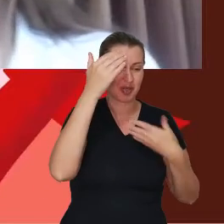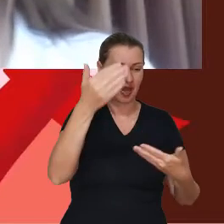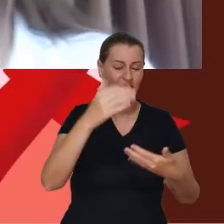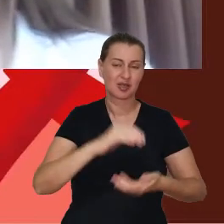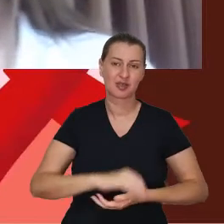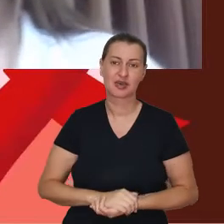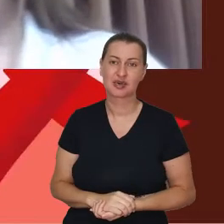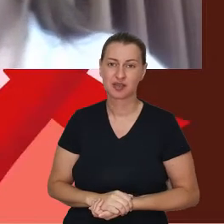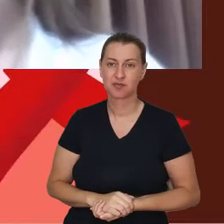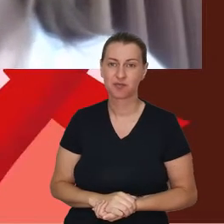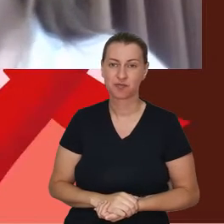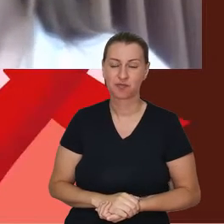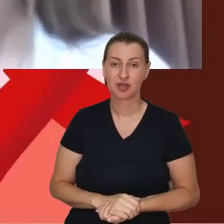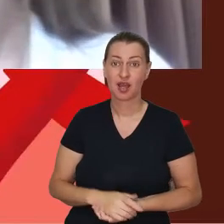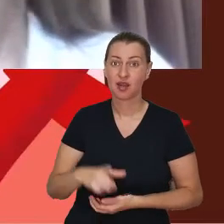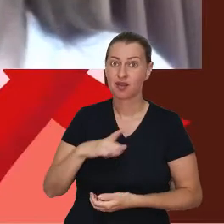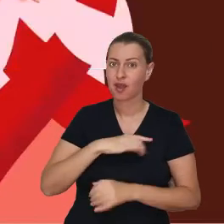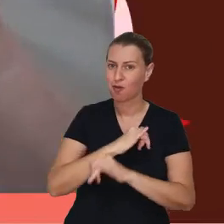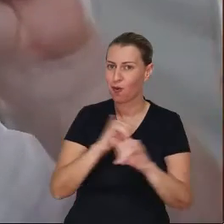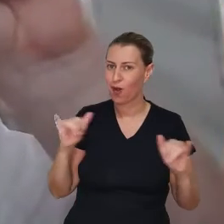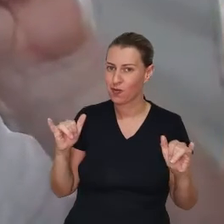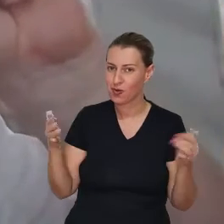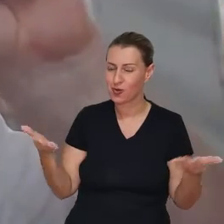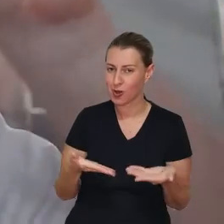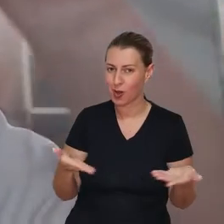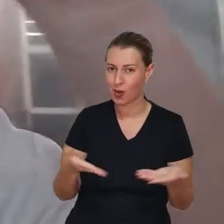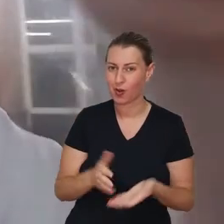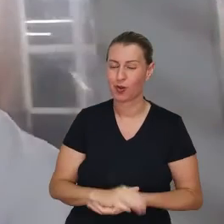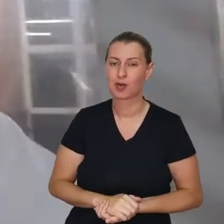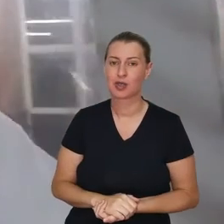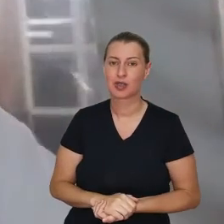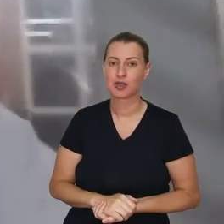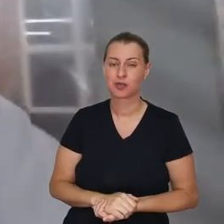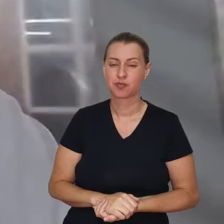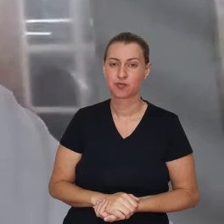Bruna. Pessoal, tem um anúncio, pessoas, tem um anúncio.